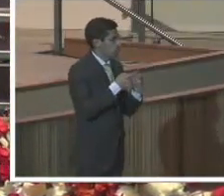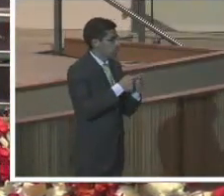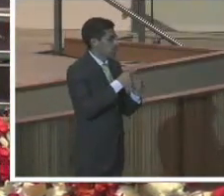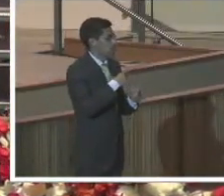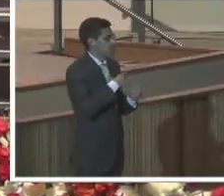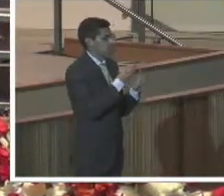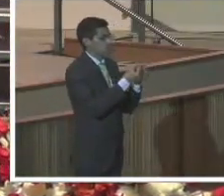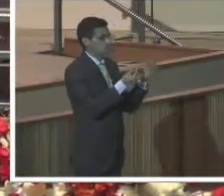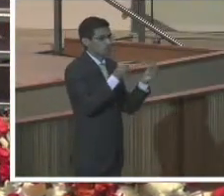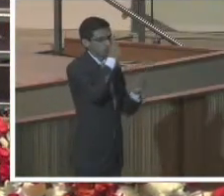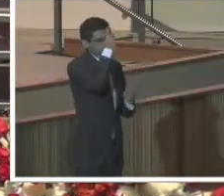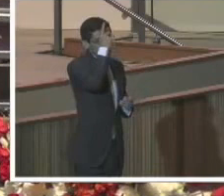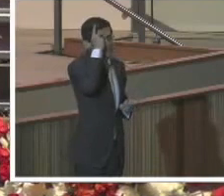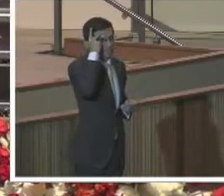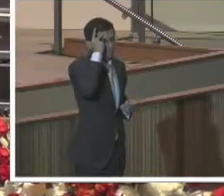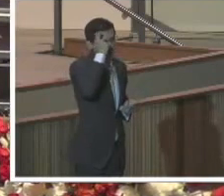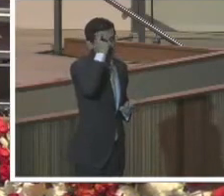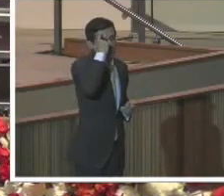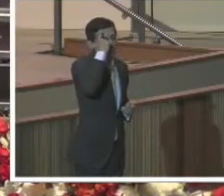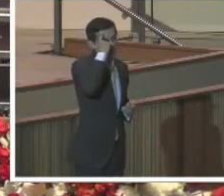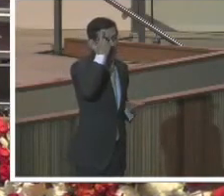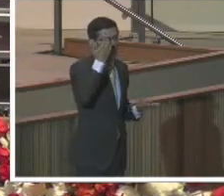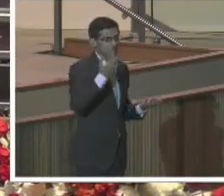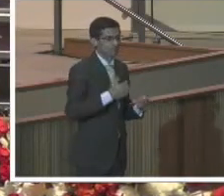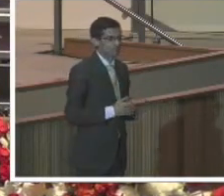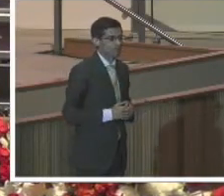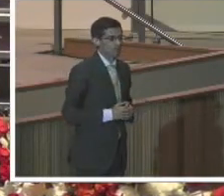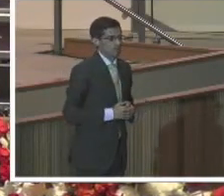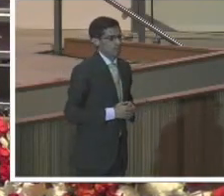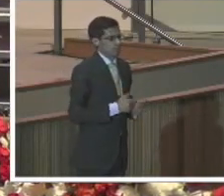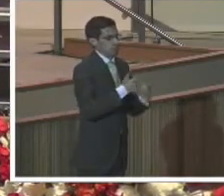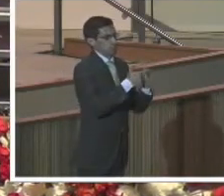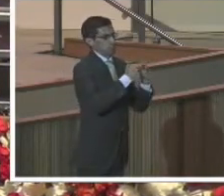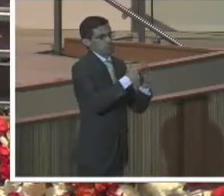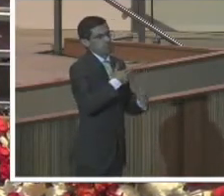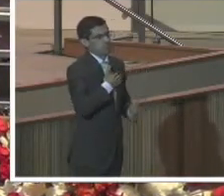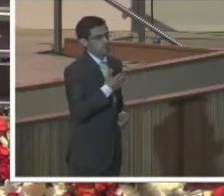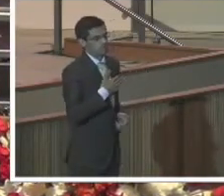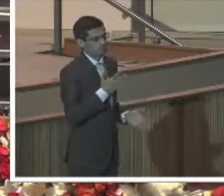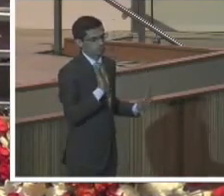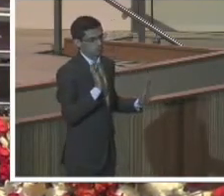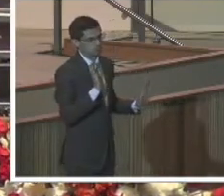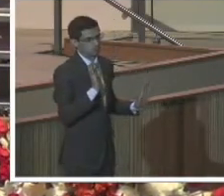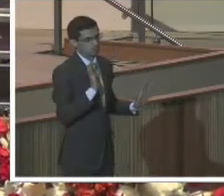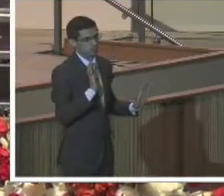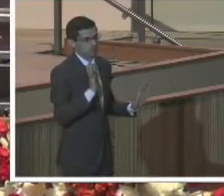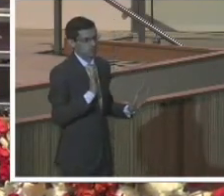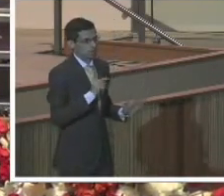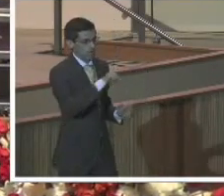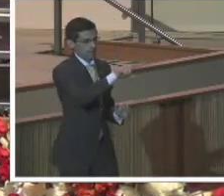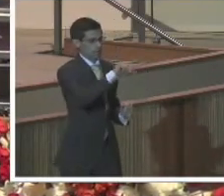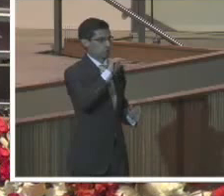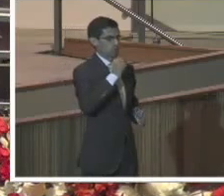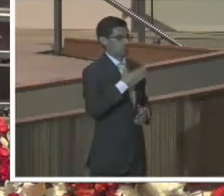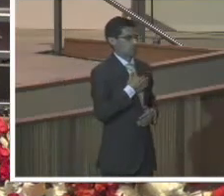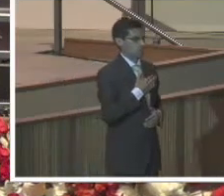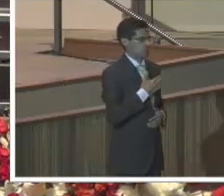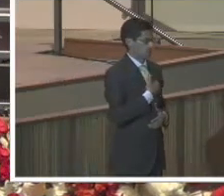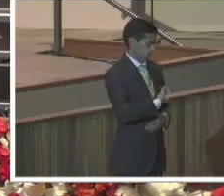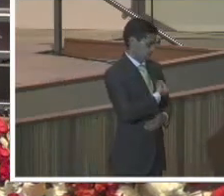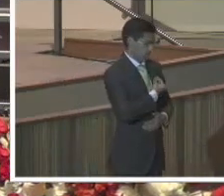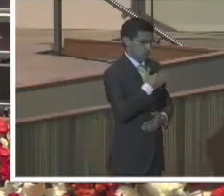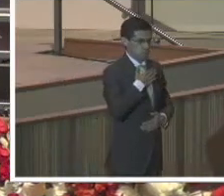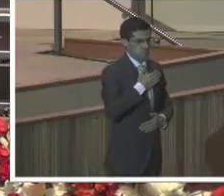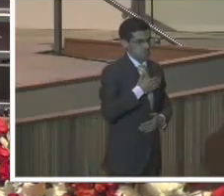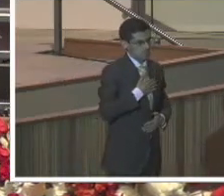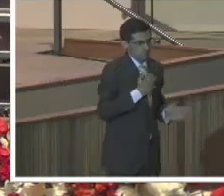se basta, que pensa assim: o problema é meu, a decisão é minha, a vida é